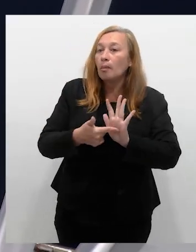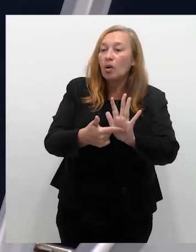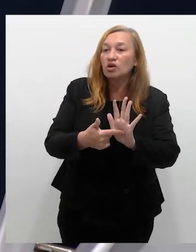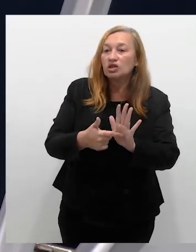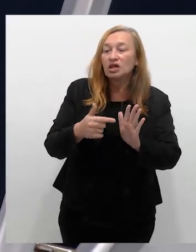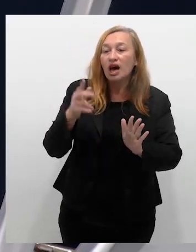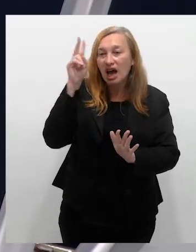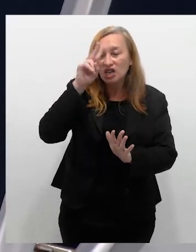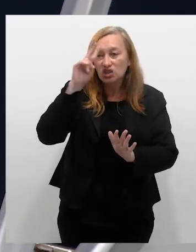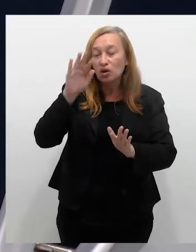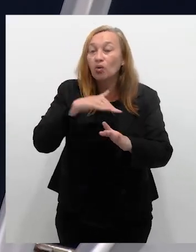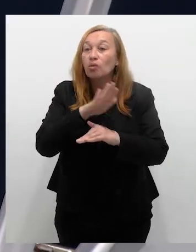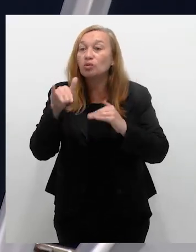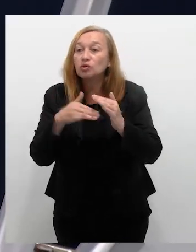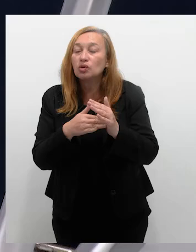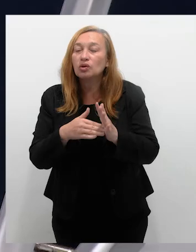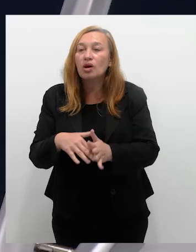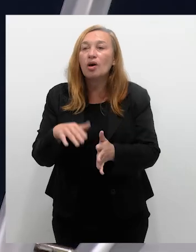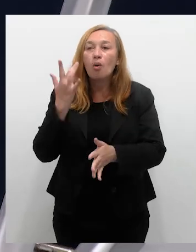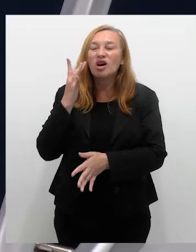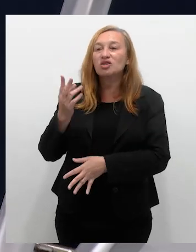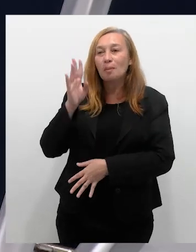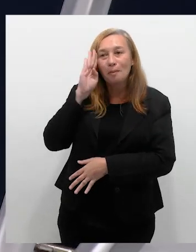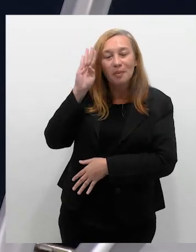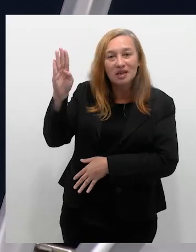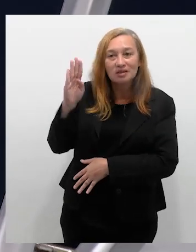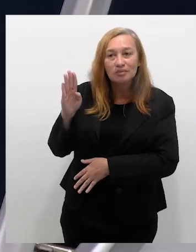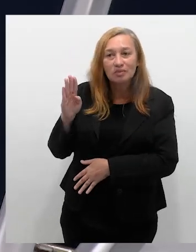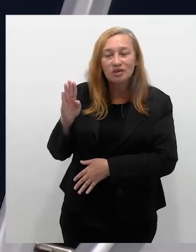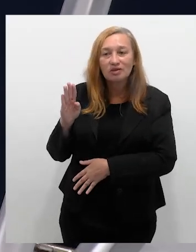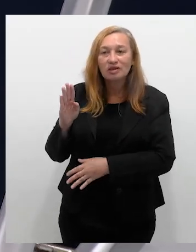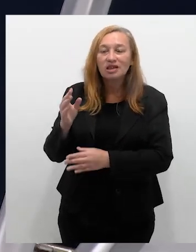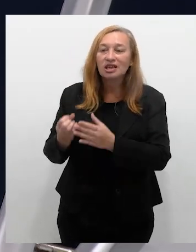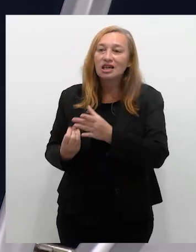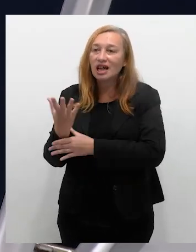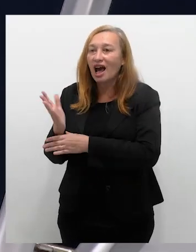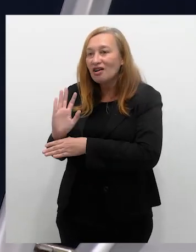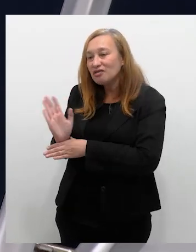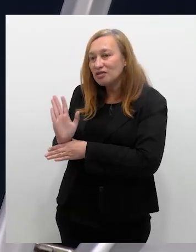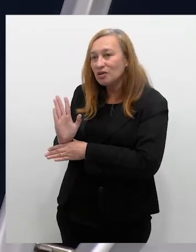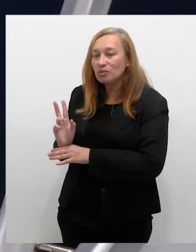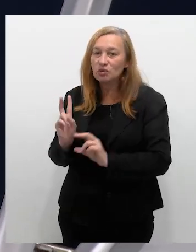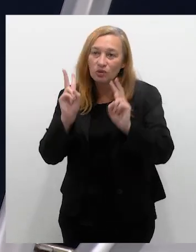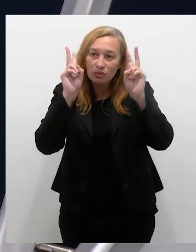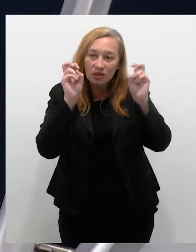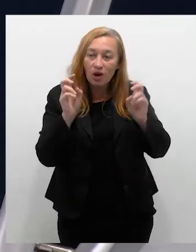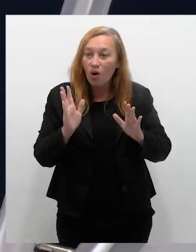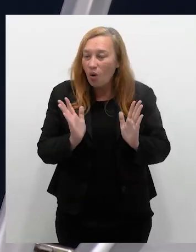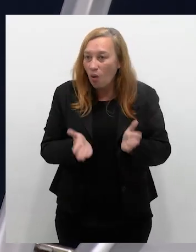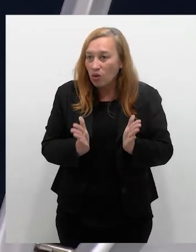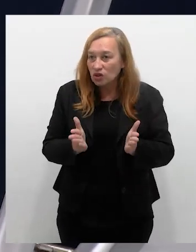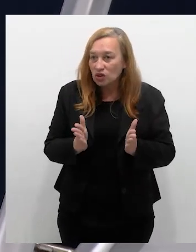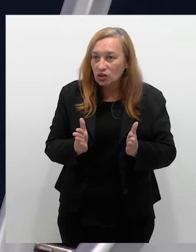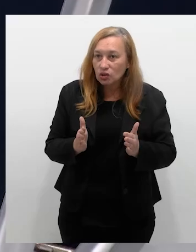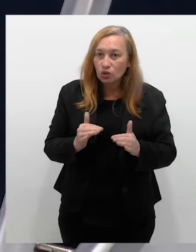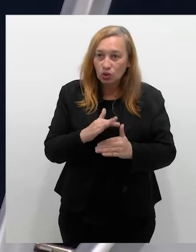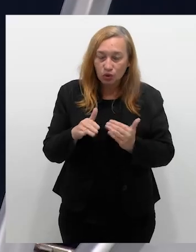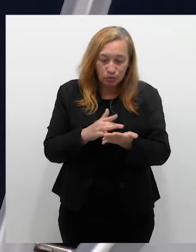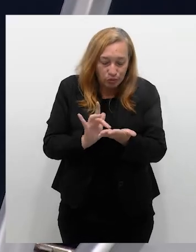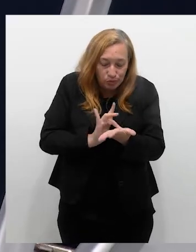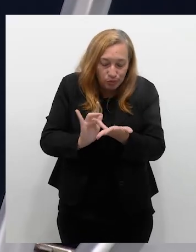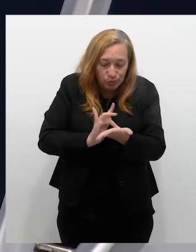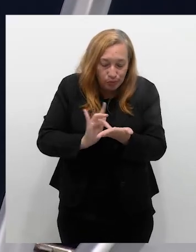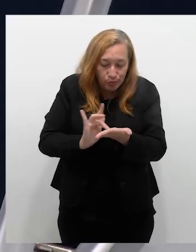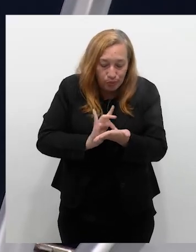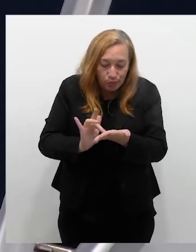ela mostra a história como um todo. E eu acho que é fundamental a gente fazer filmes sobre isso. Porque hoje em dia está todo mundo